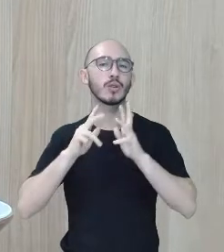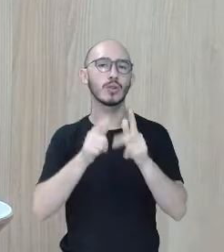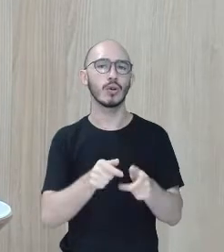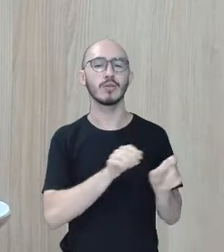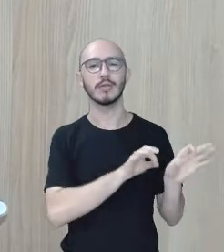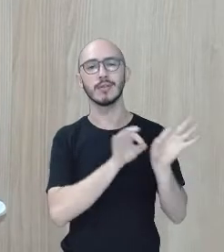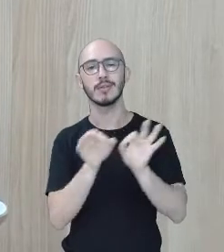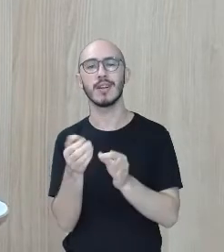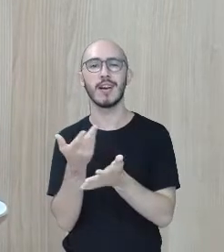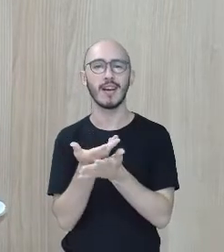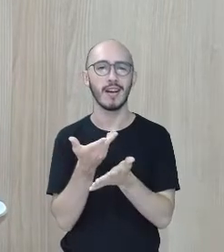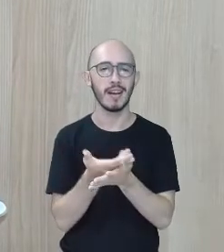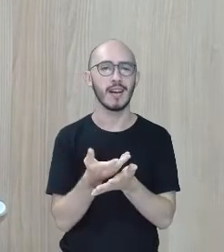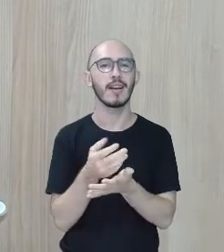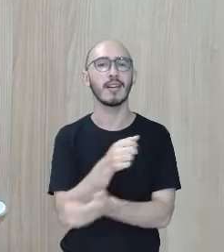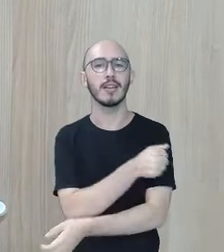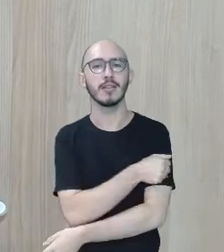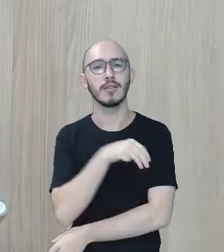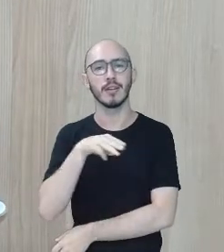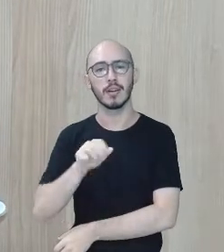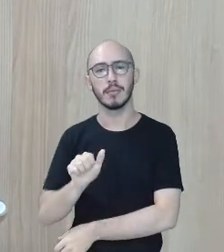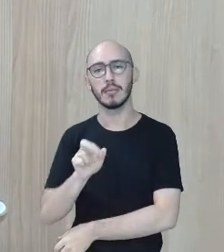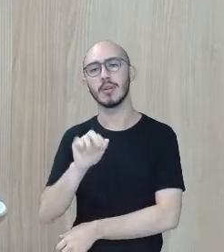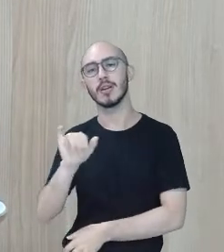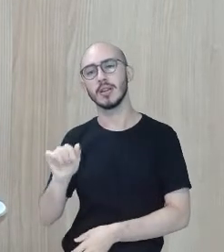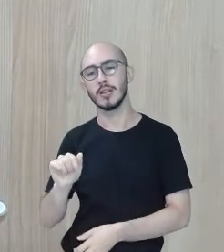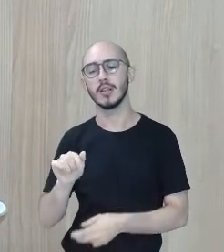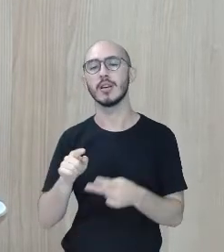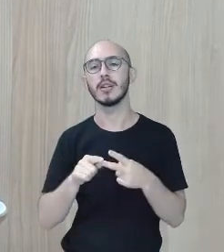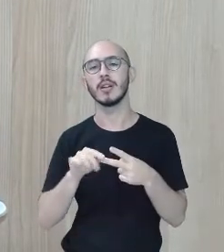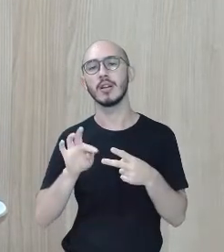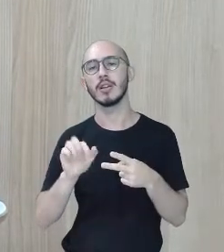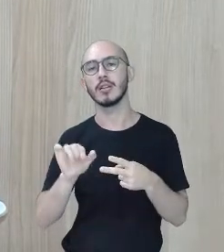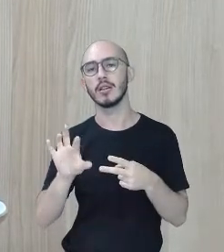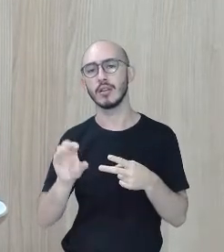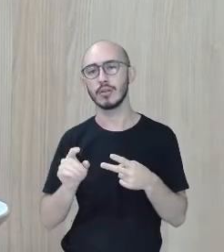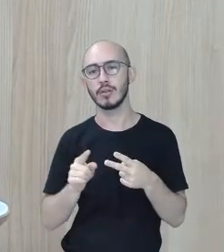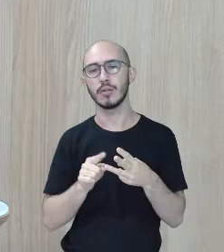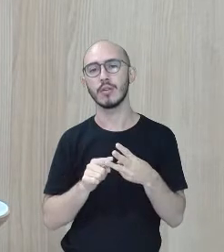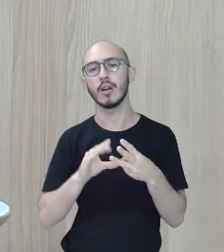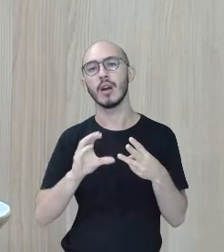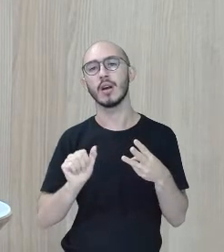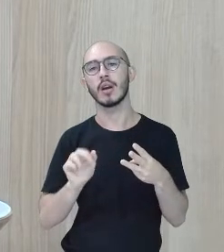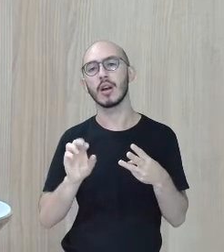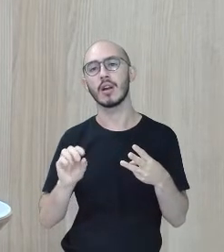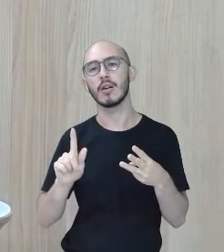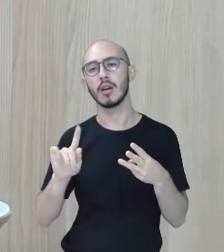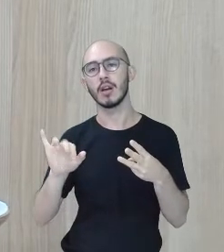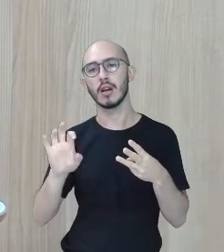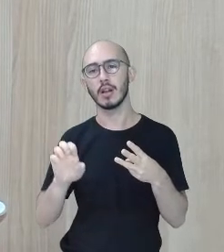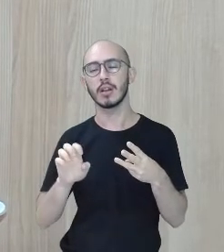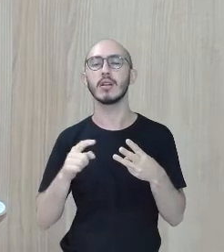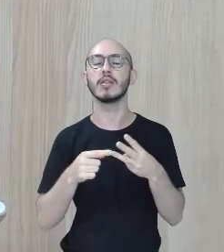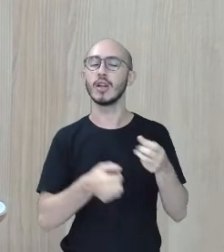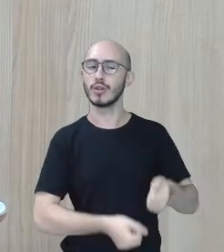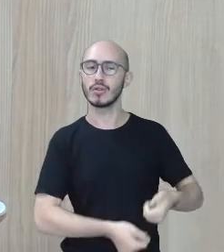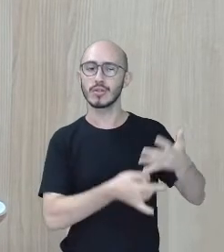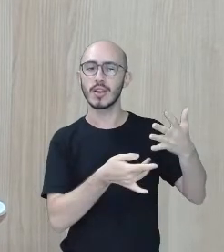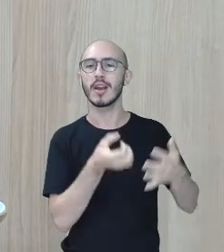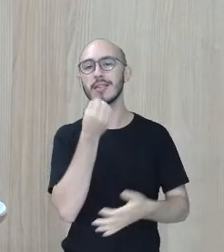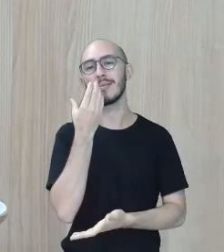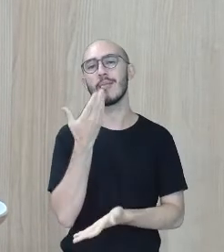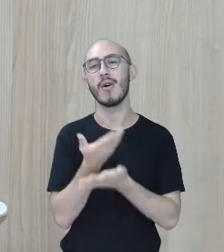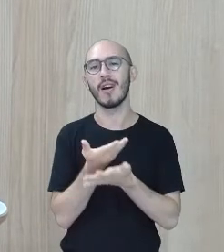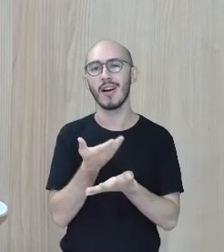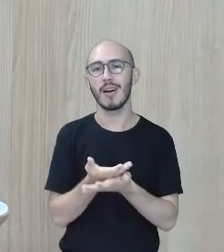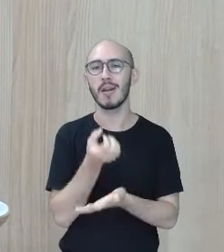aqui conosco. Maria Gabriela, Tito e Caroline já estão aqui no chat, né? Desejando para a gente uma boa